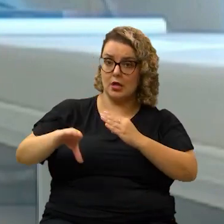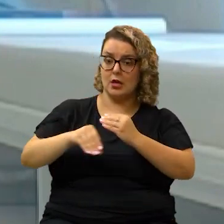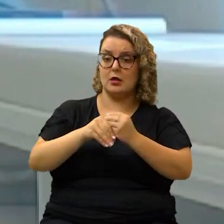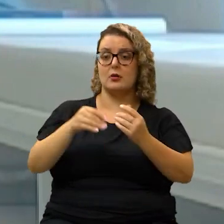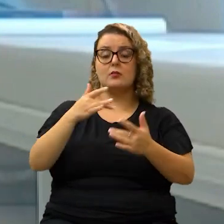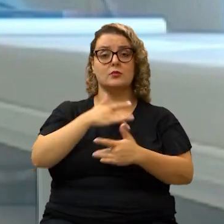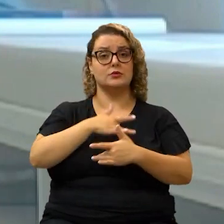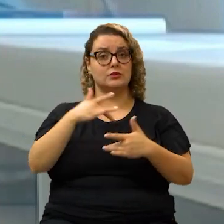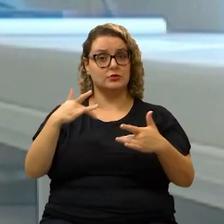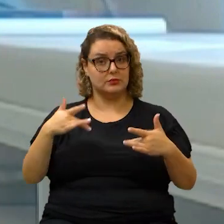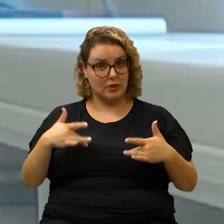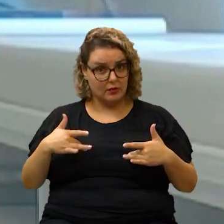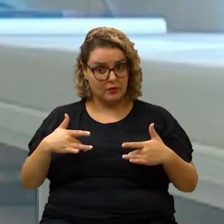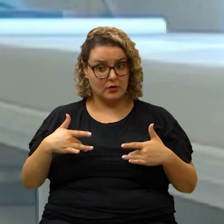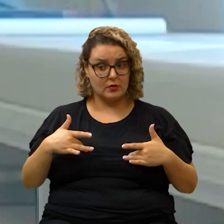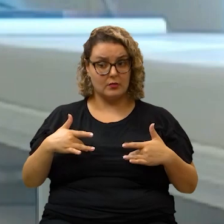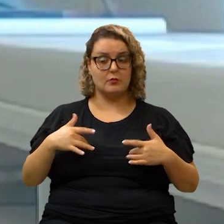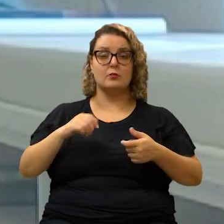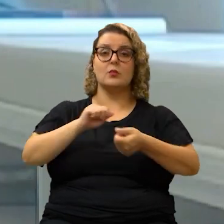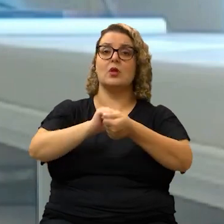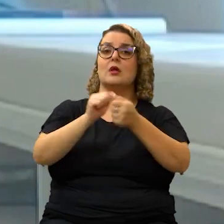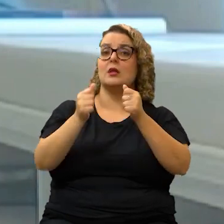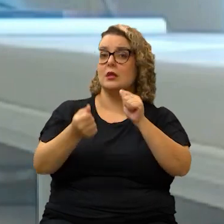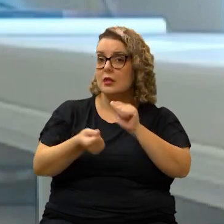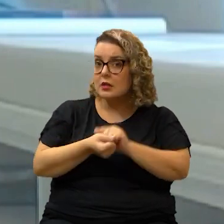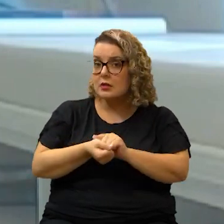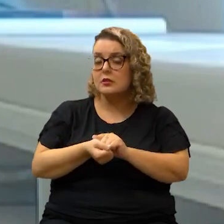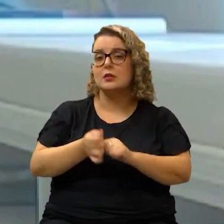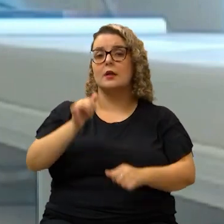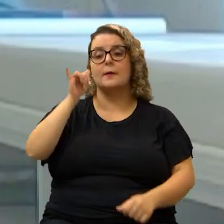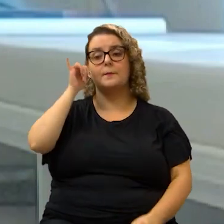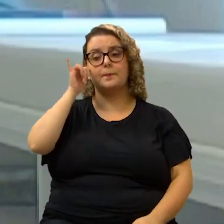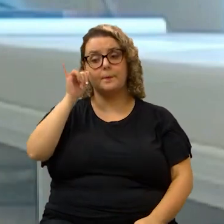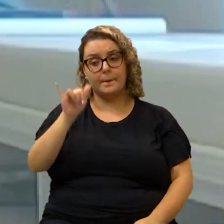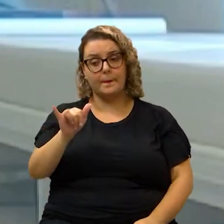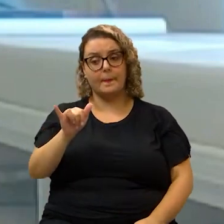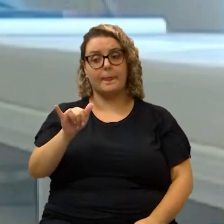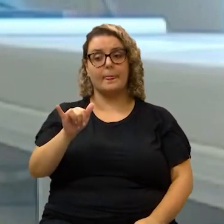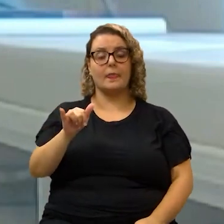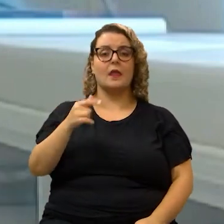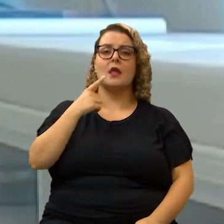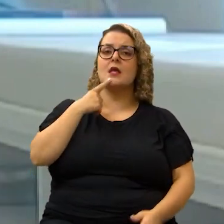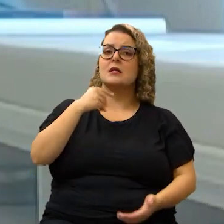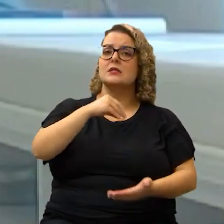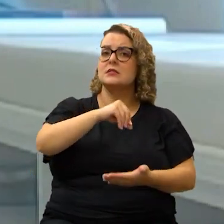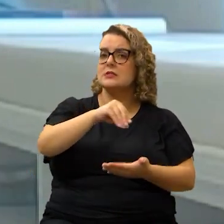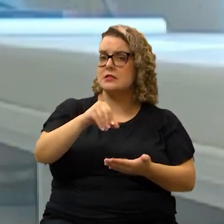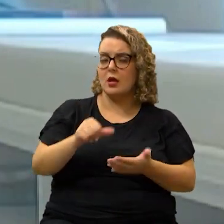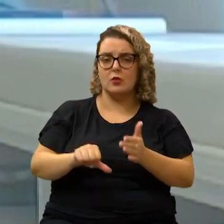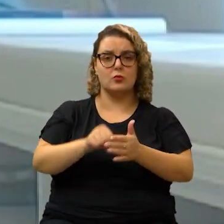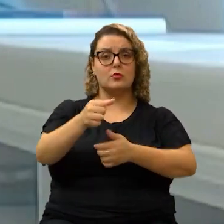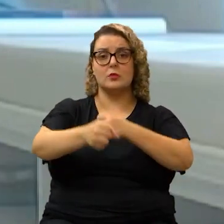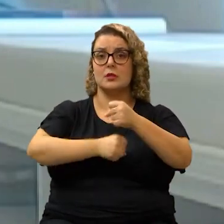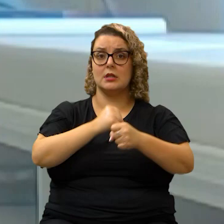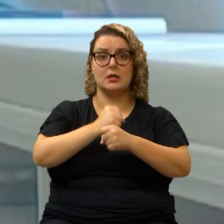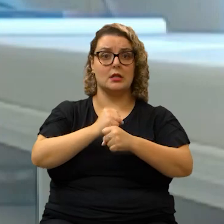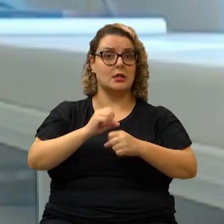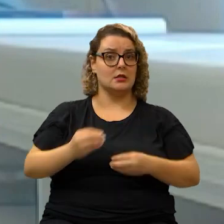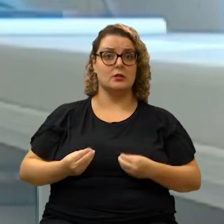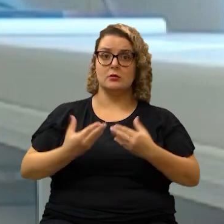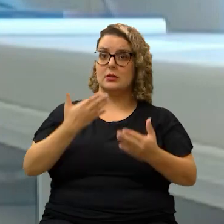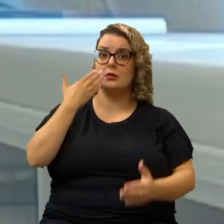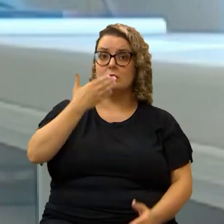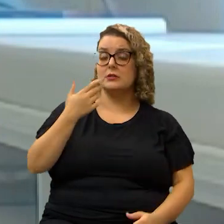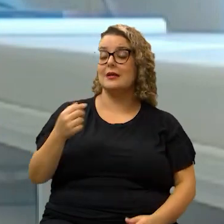bem adequada, evitar sal no primeiro ano, não dar doce até o segundo ano. Essa é uma questão